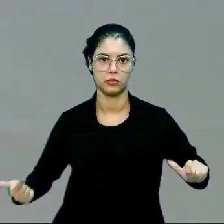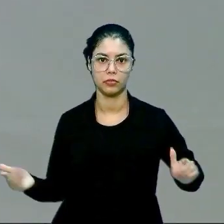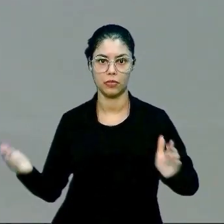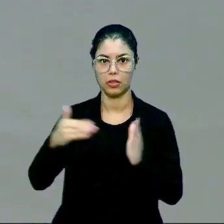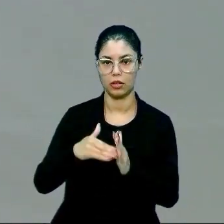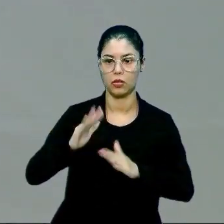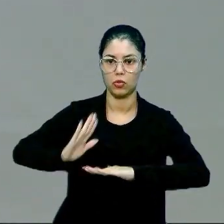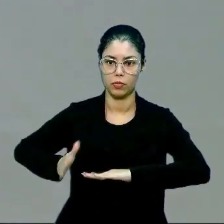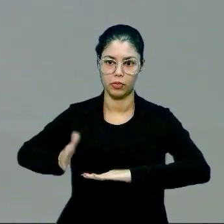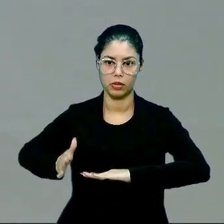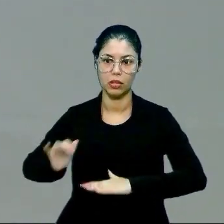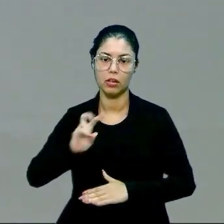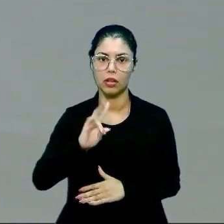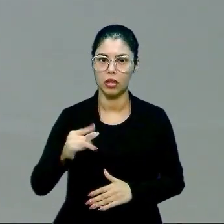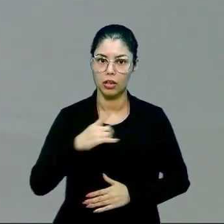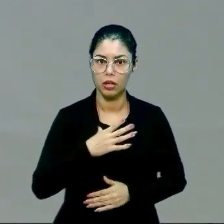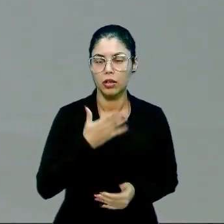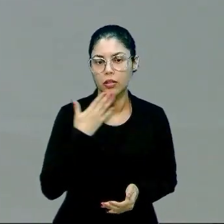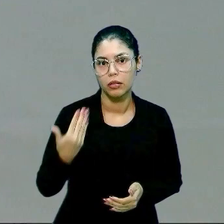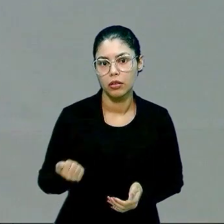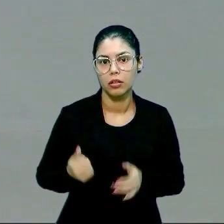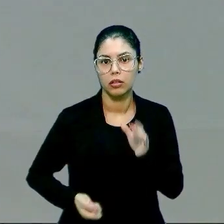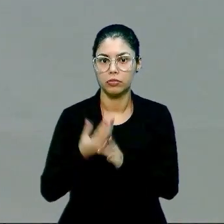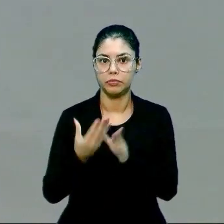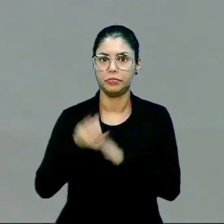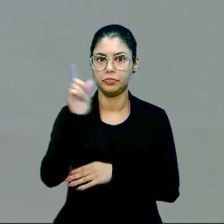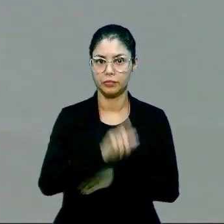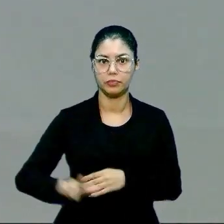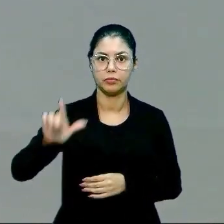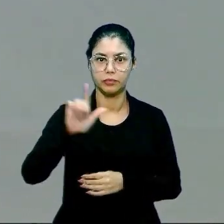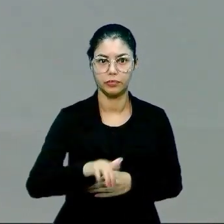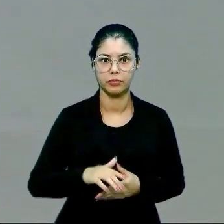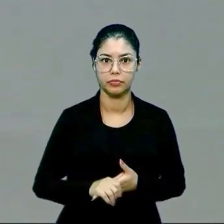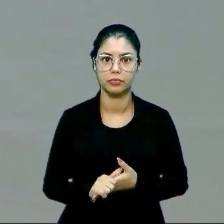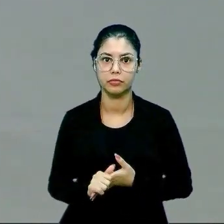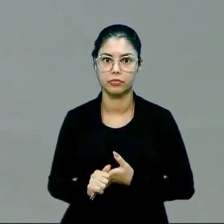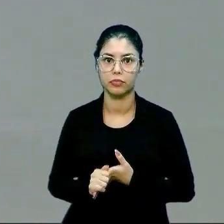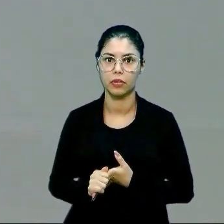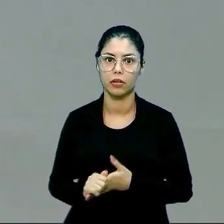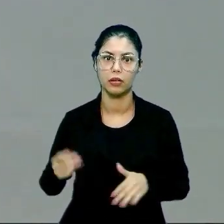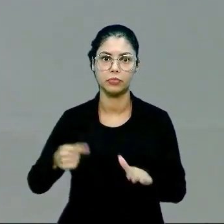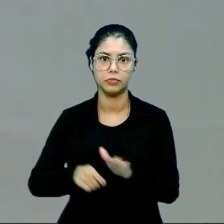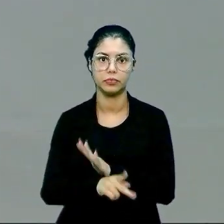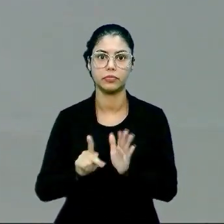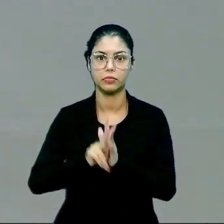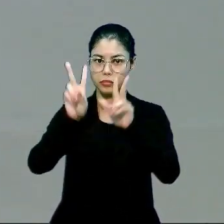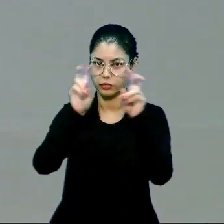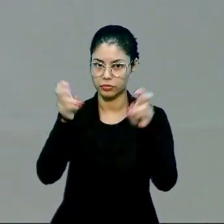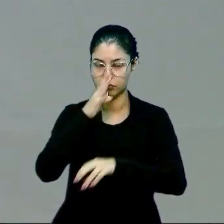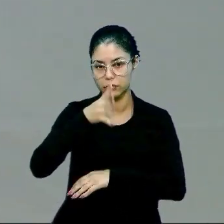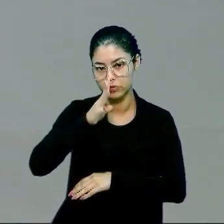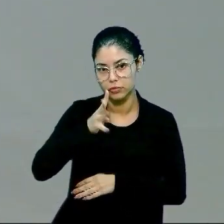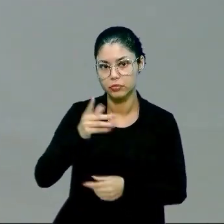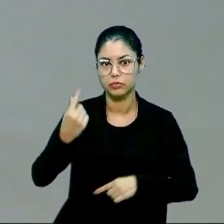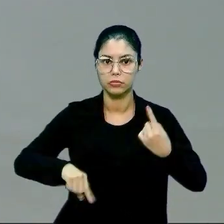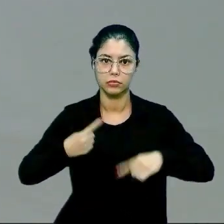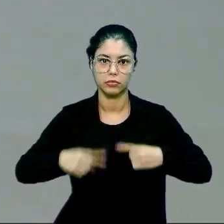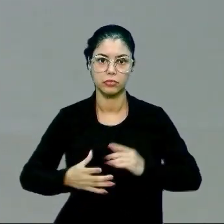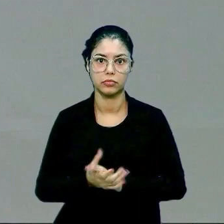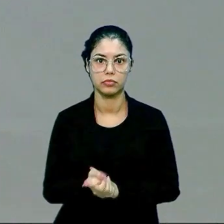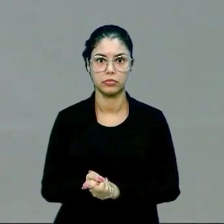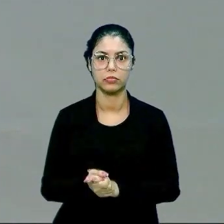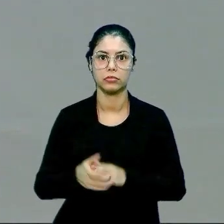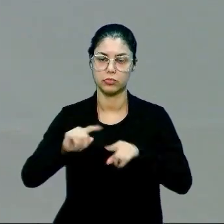para o contemporâneo é que a gente vai ter uma produção literária um pouco mais incisiva em termos de críticas